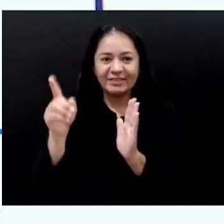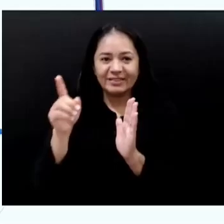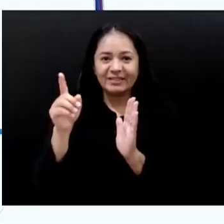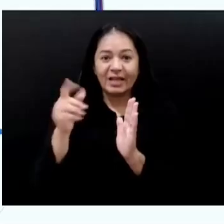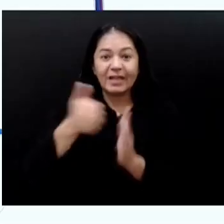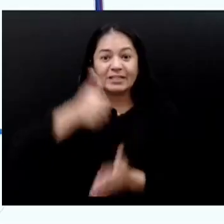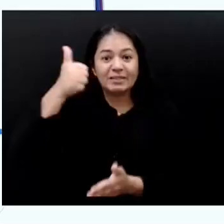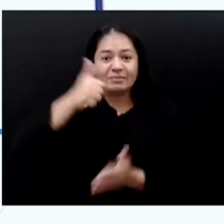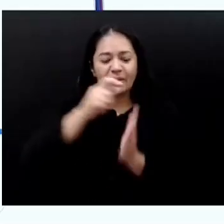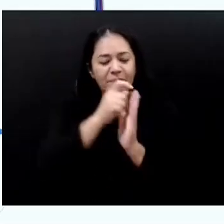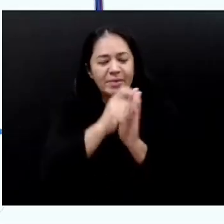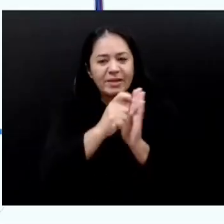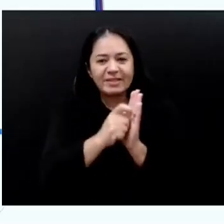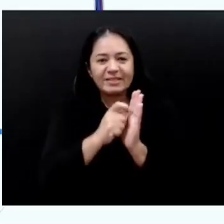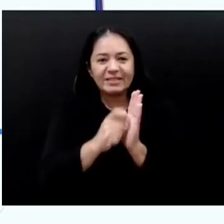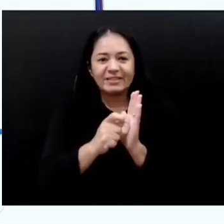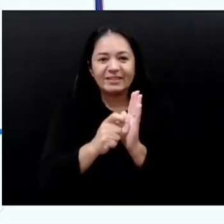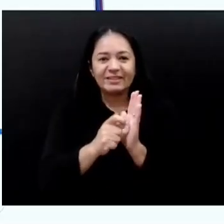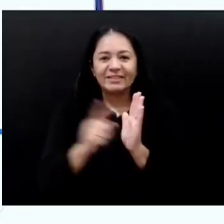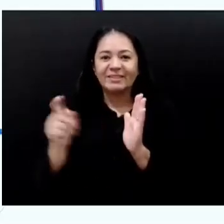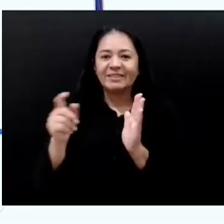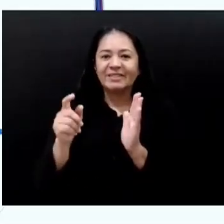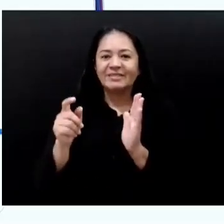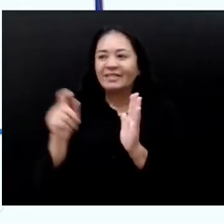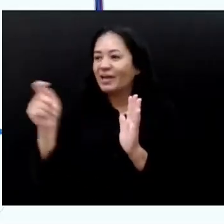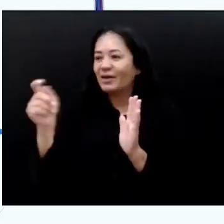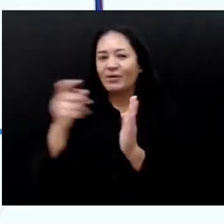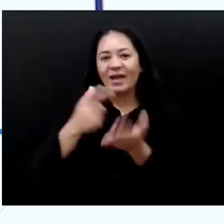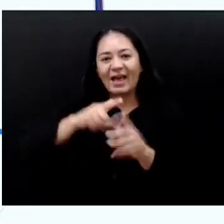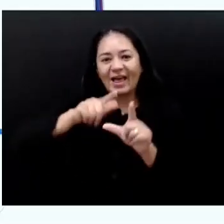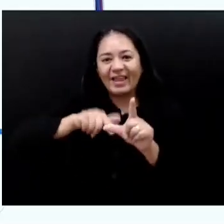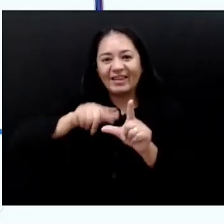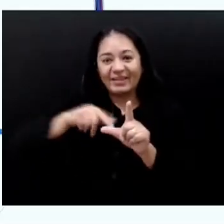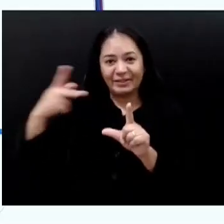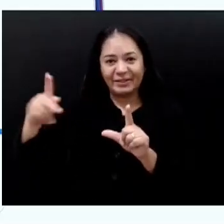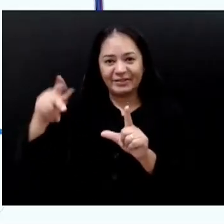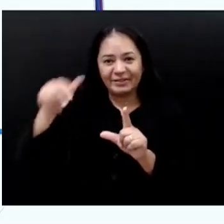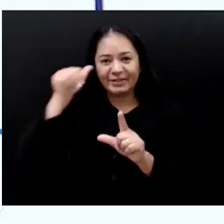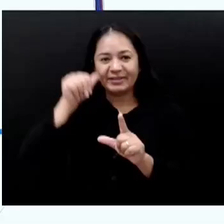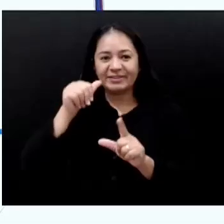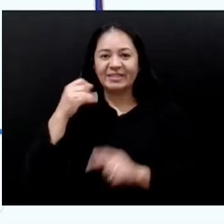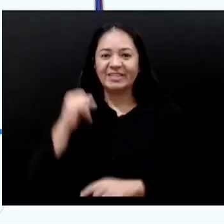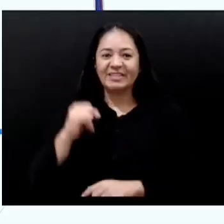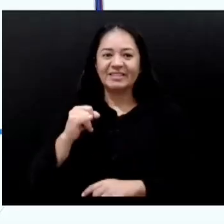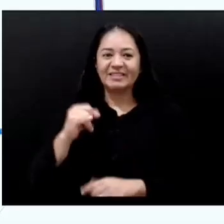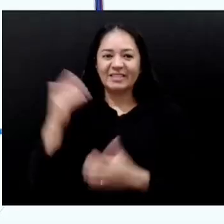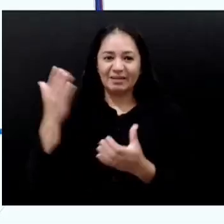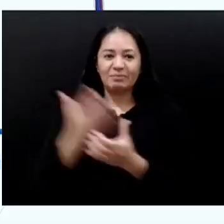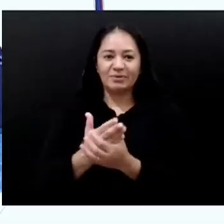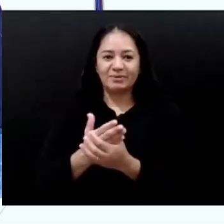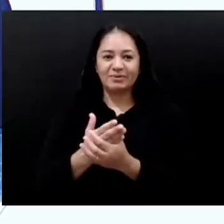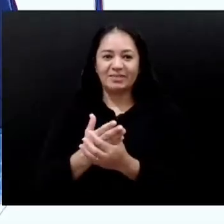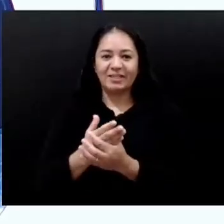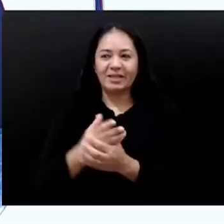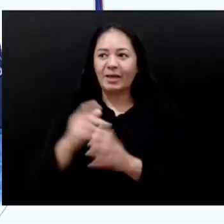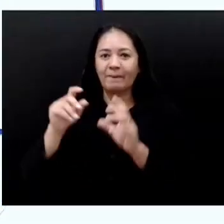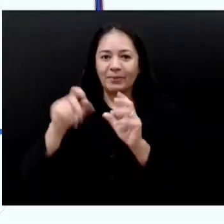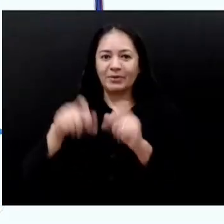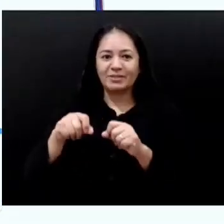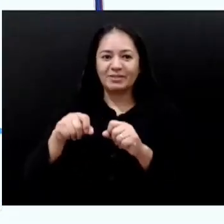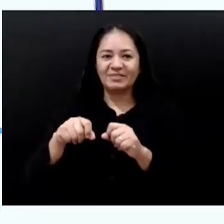caderno tá com a caligrafia dela. Inclusive, se ela me processar qualquer ano desses, é capaz dela ter uma boa parte da empresa. Não, estou